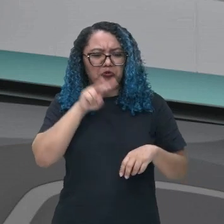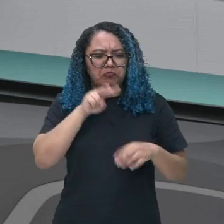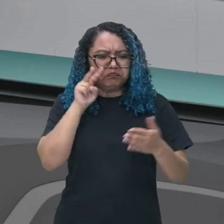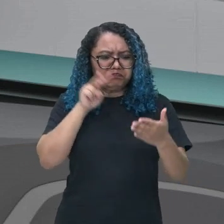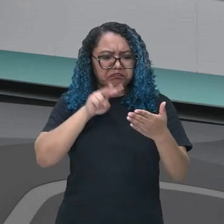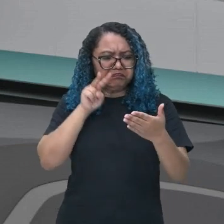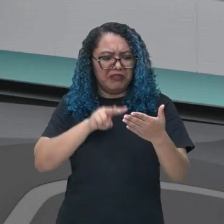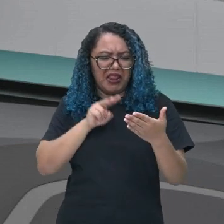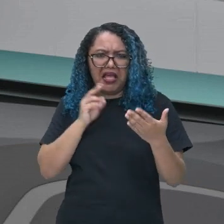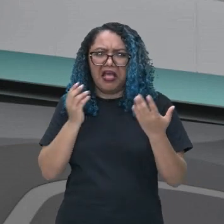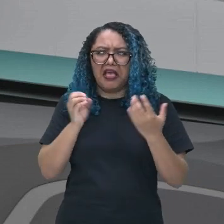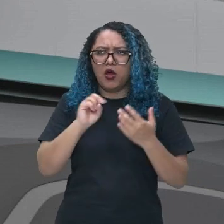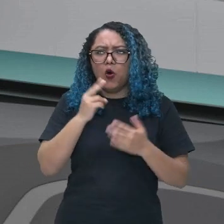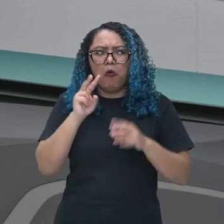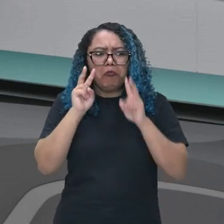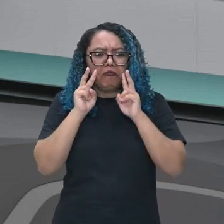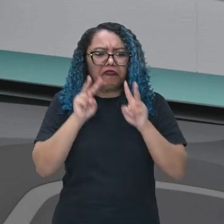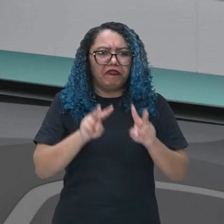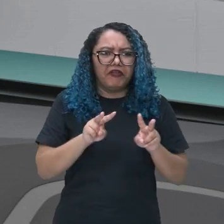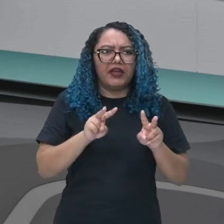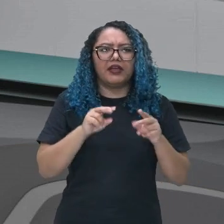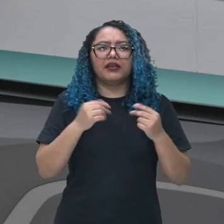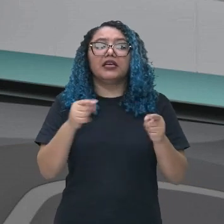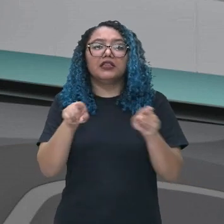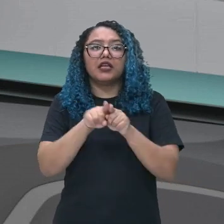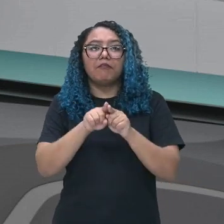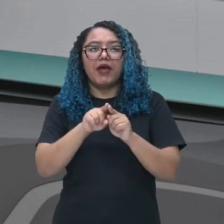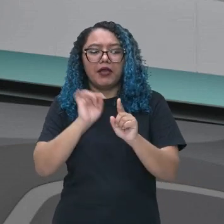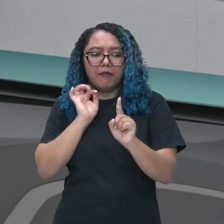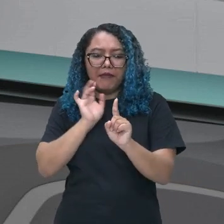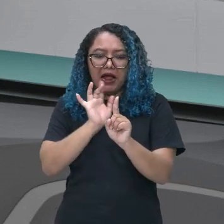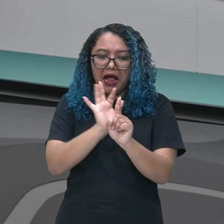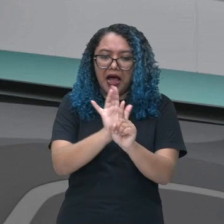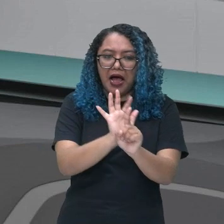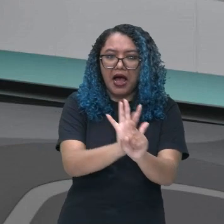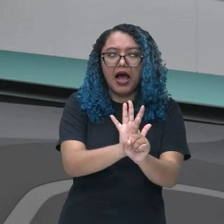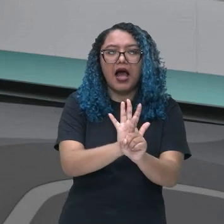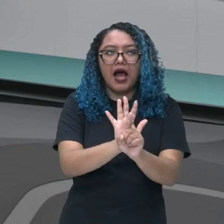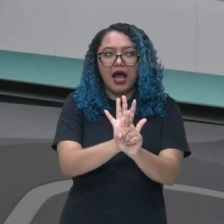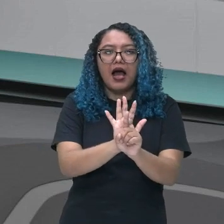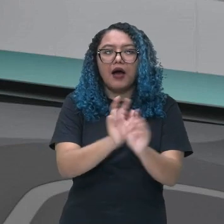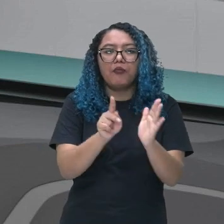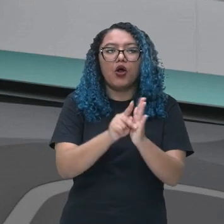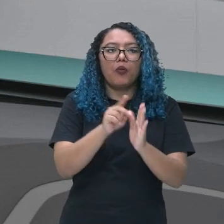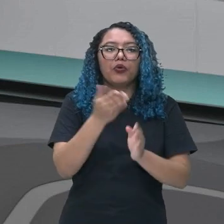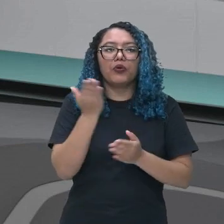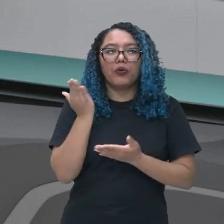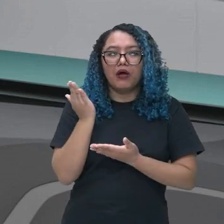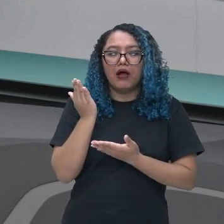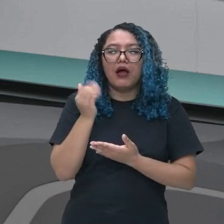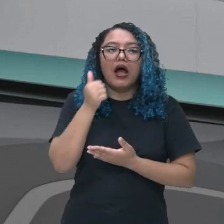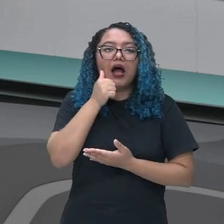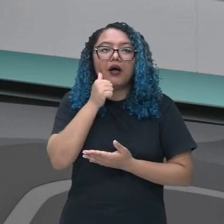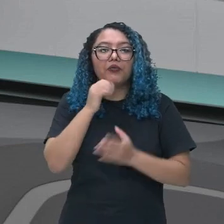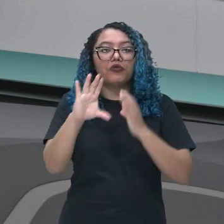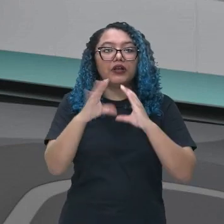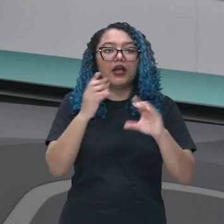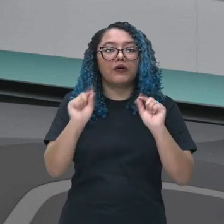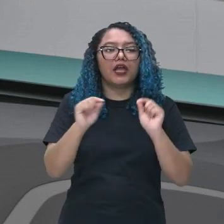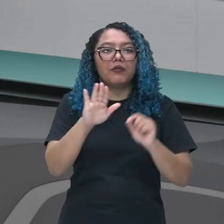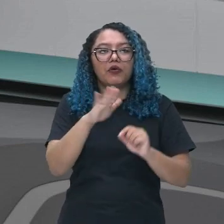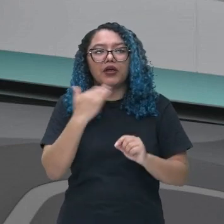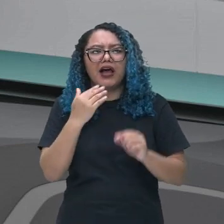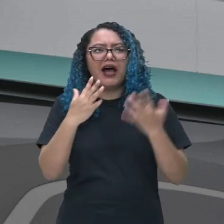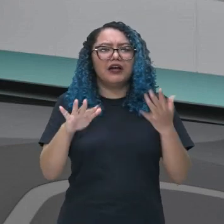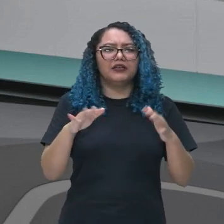quem é fã da Avril Lavigne, saber dessa notícia, que ela morreu e para que não causasse um